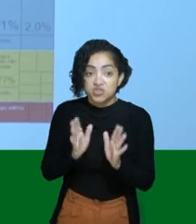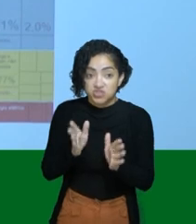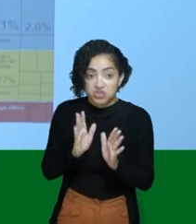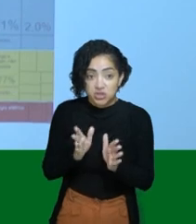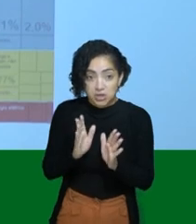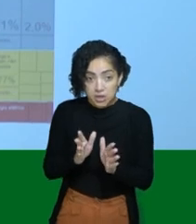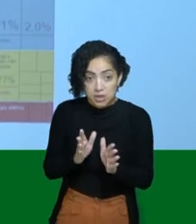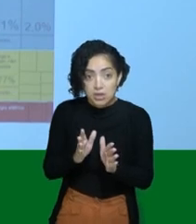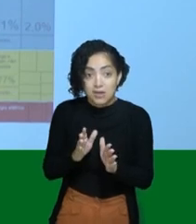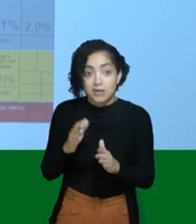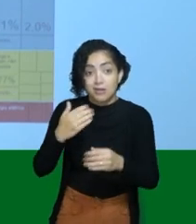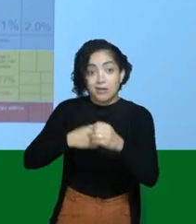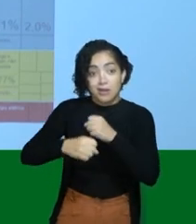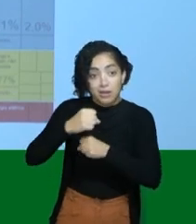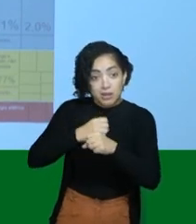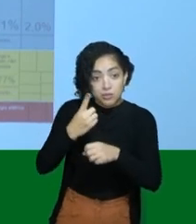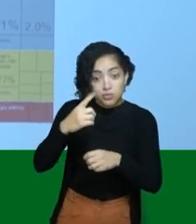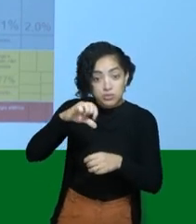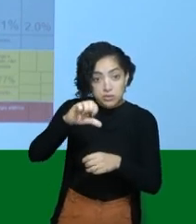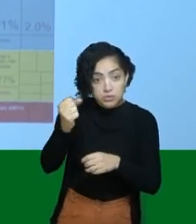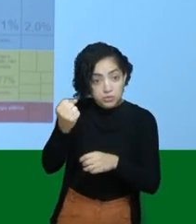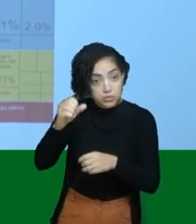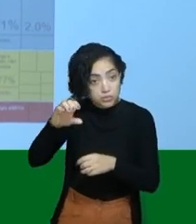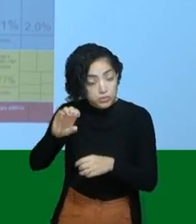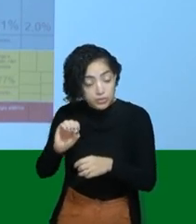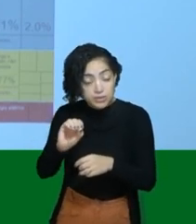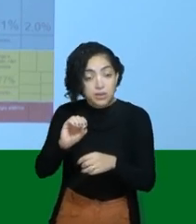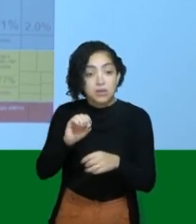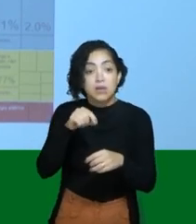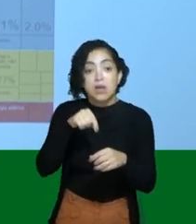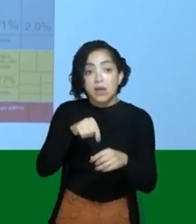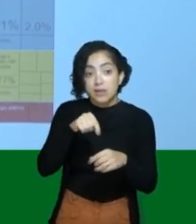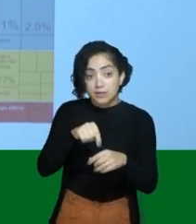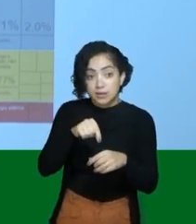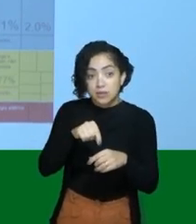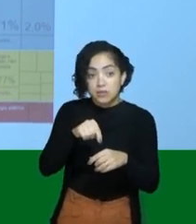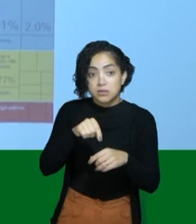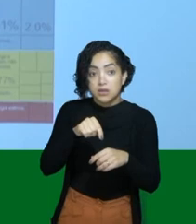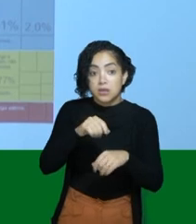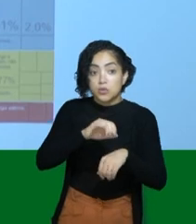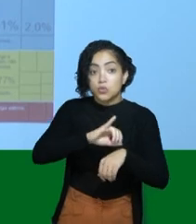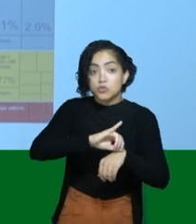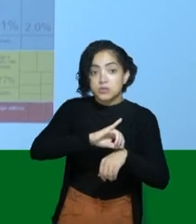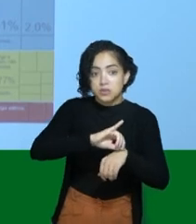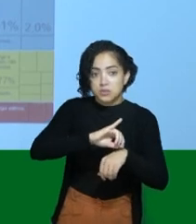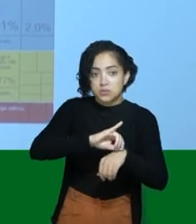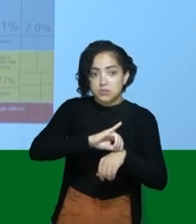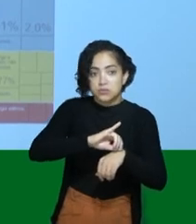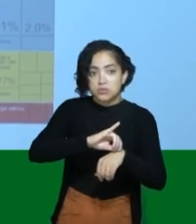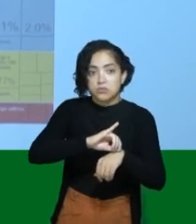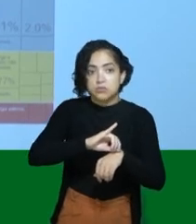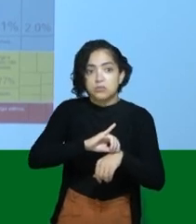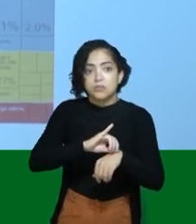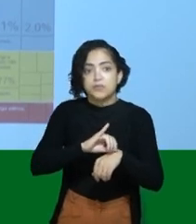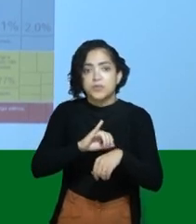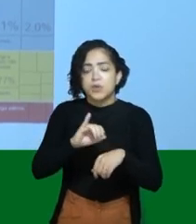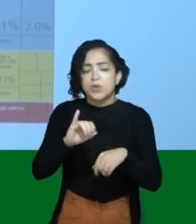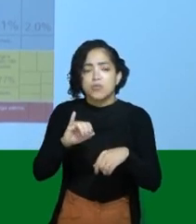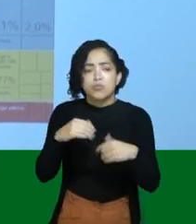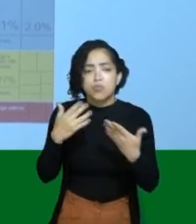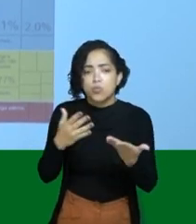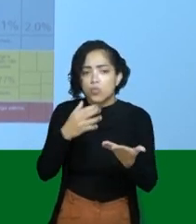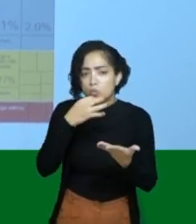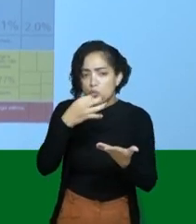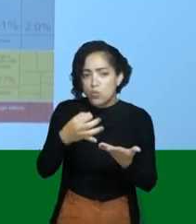sabe, nos anos 80. Agora está acontecendo no Centro-Oeste por causa disso aqui. Não dá. Então, qual